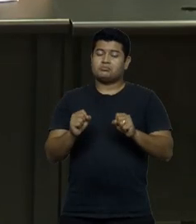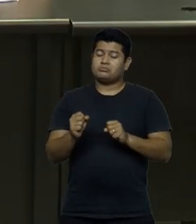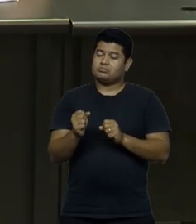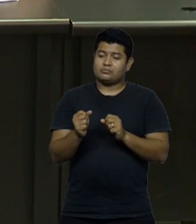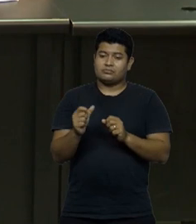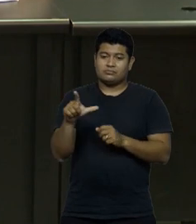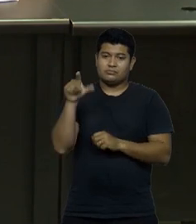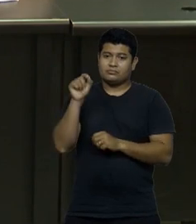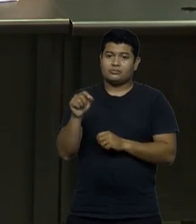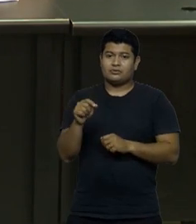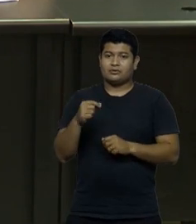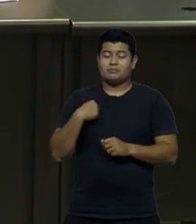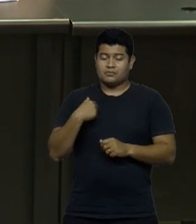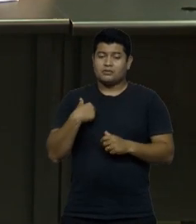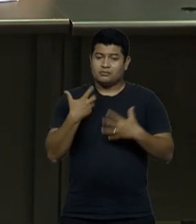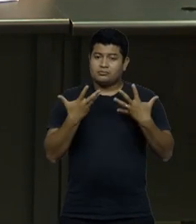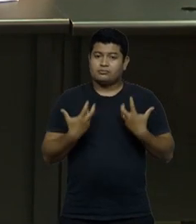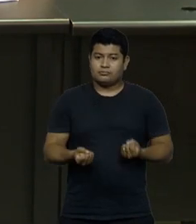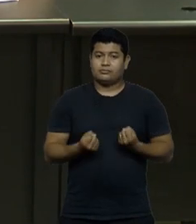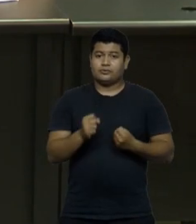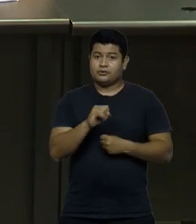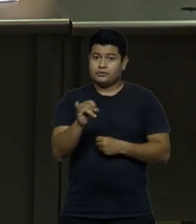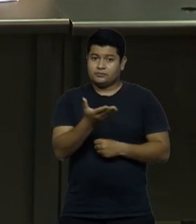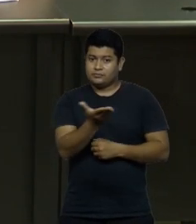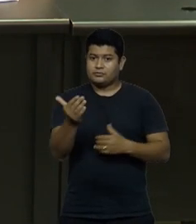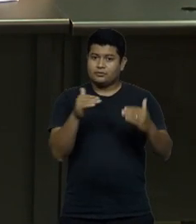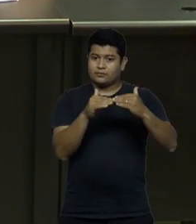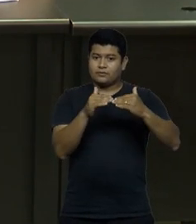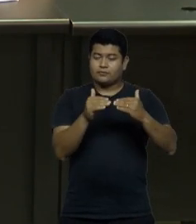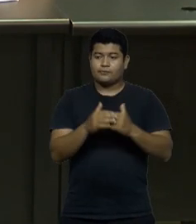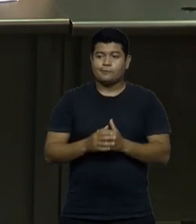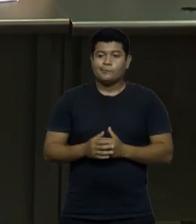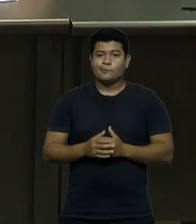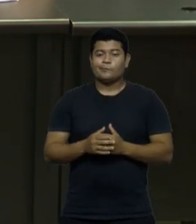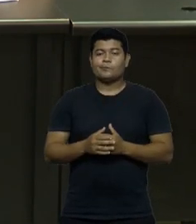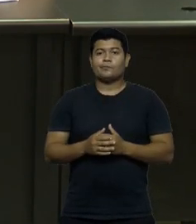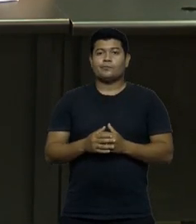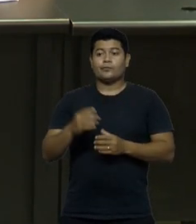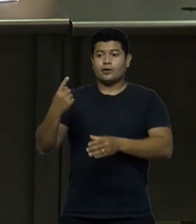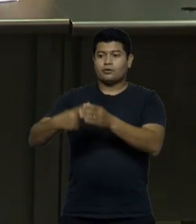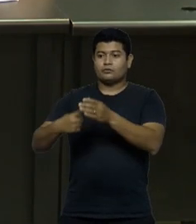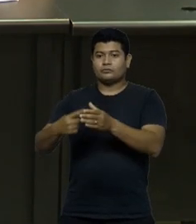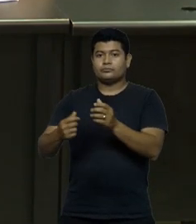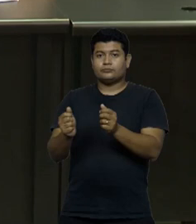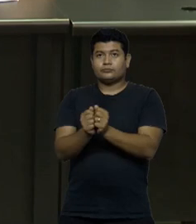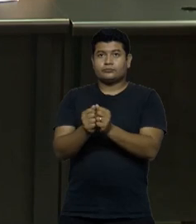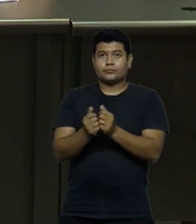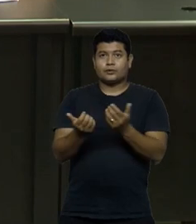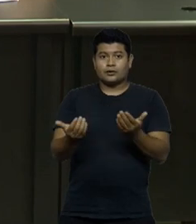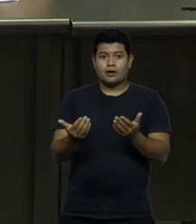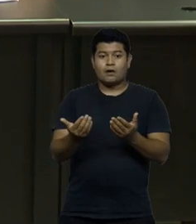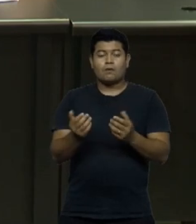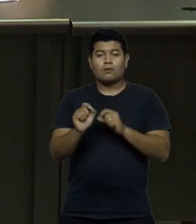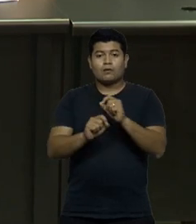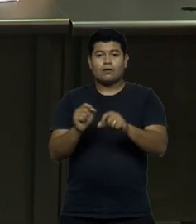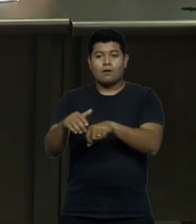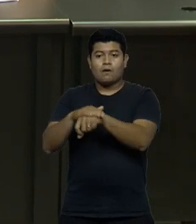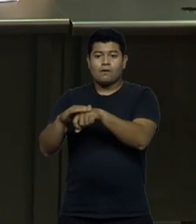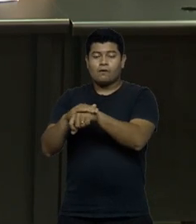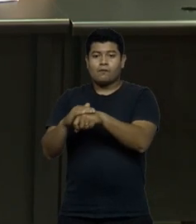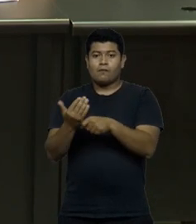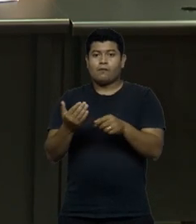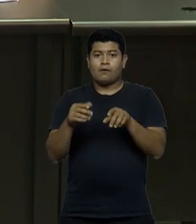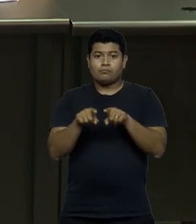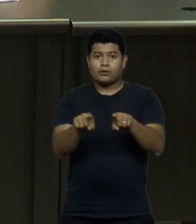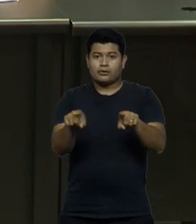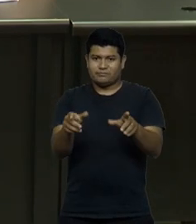aí eu me submeto está junto nessa comissão e a gente fazer botega essa conversa paralela com vocês porque a